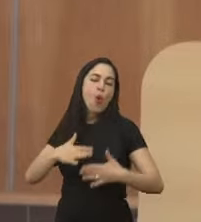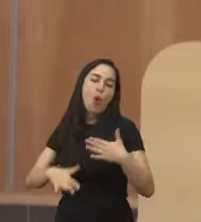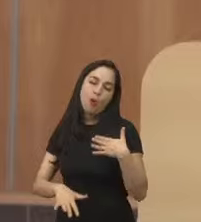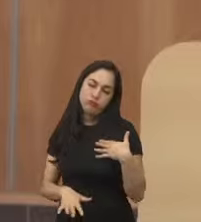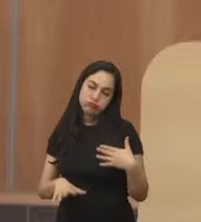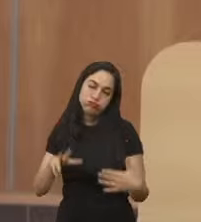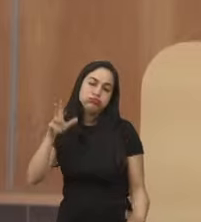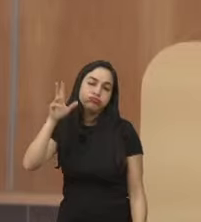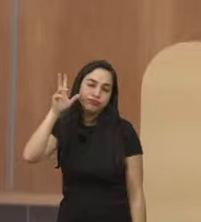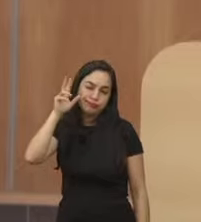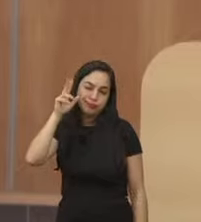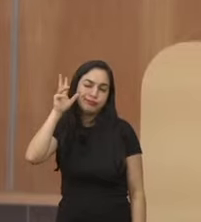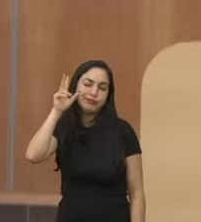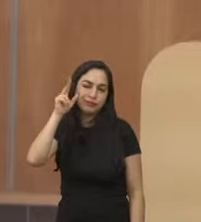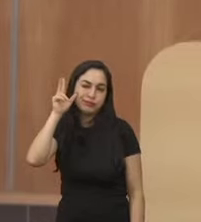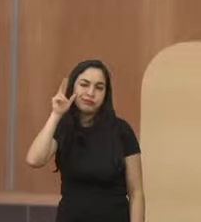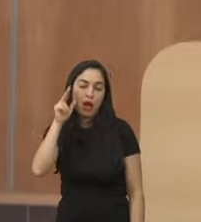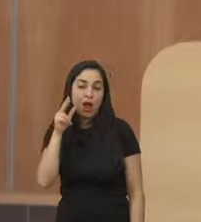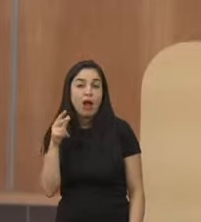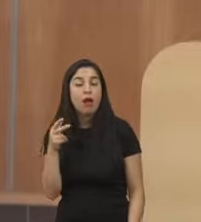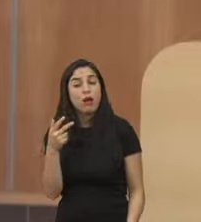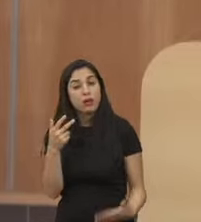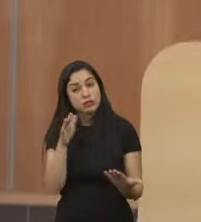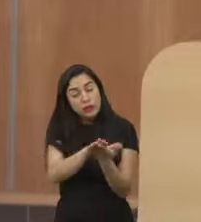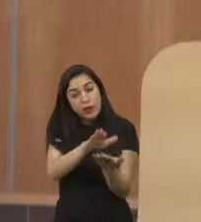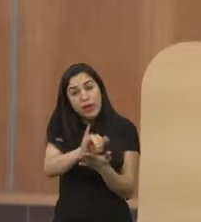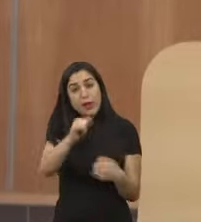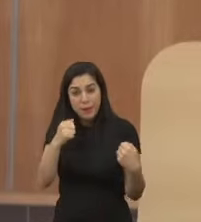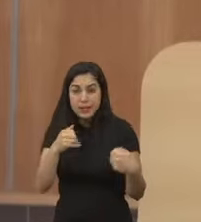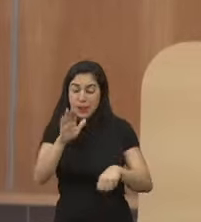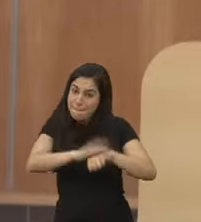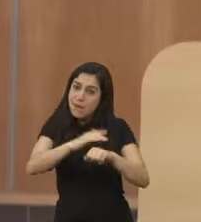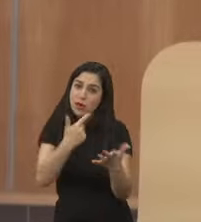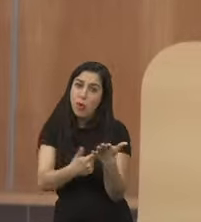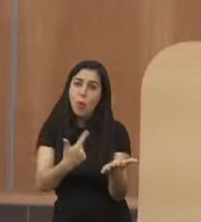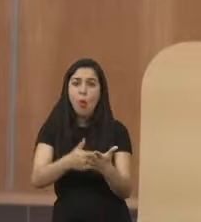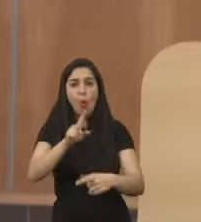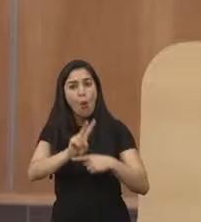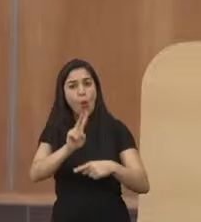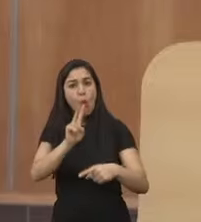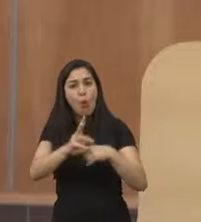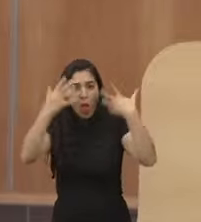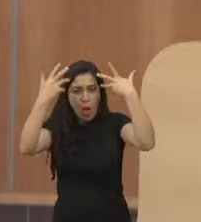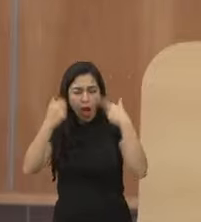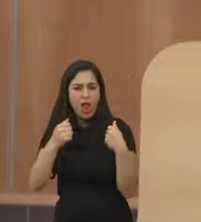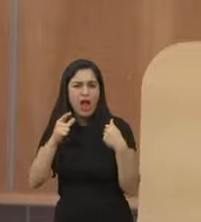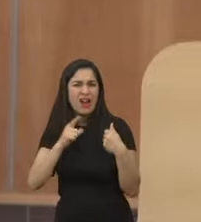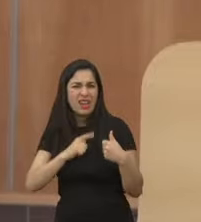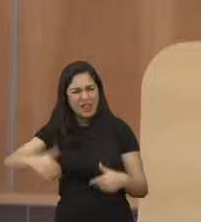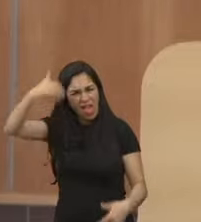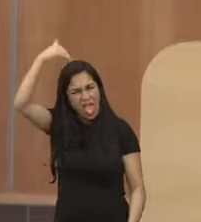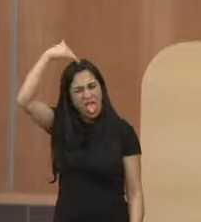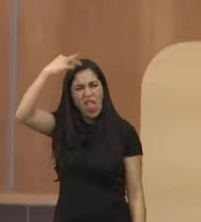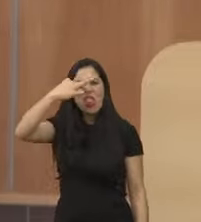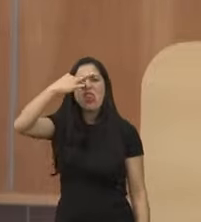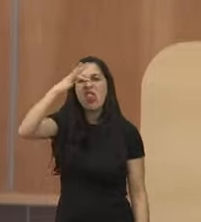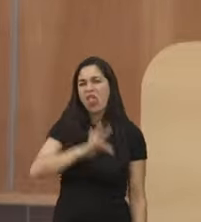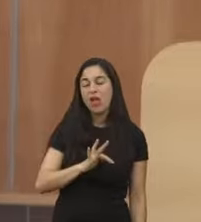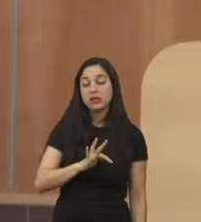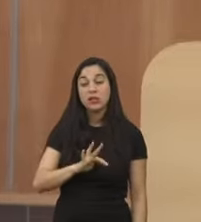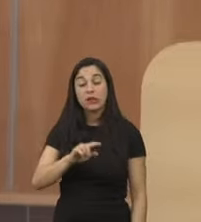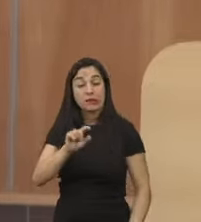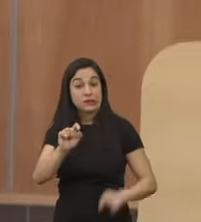Jacareí precisa se comprometer a cuidar mais dos nossos animais. E aí veio essa condenação em segunda instância, e Jacareí,